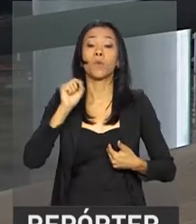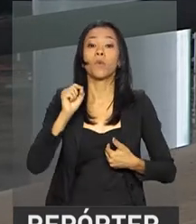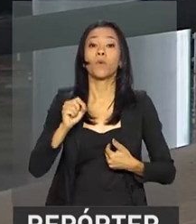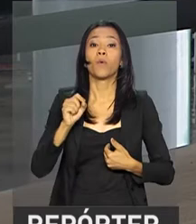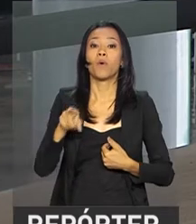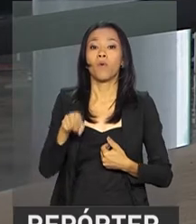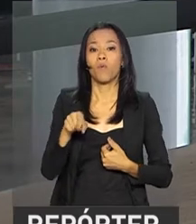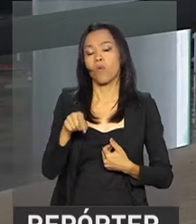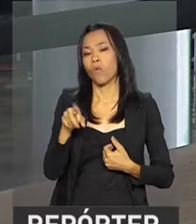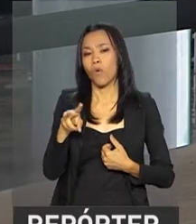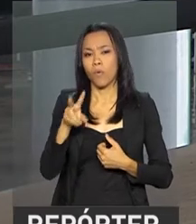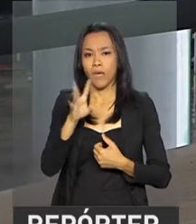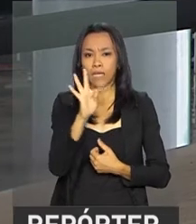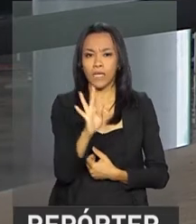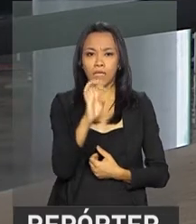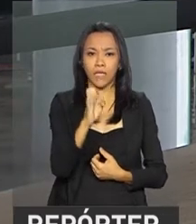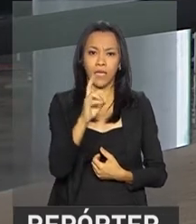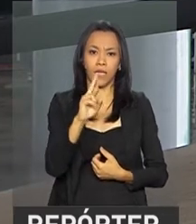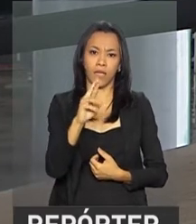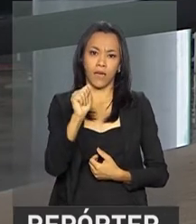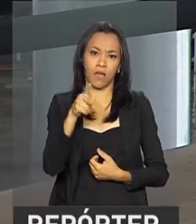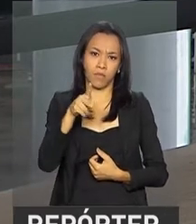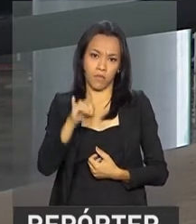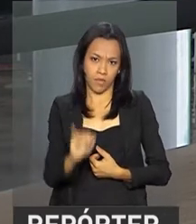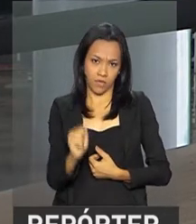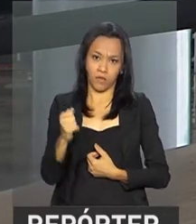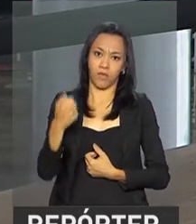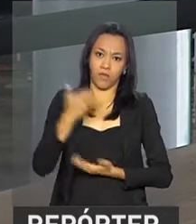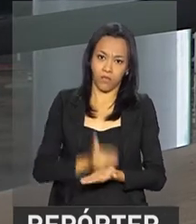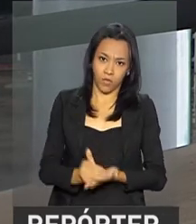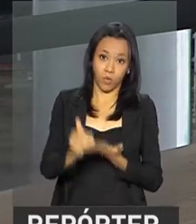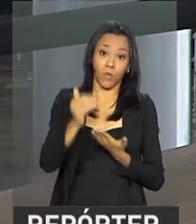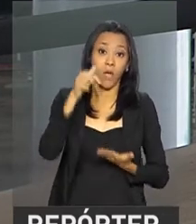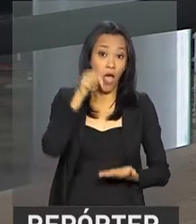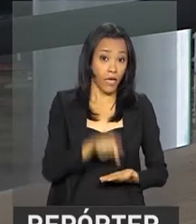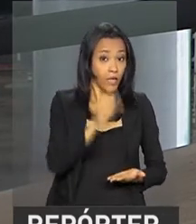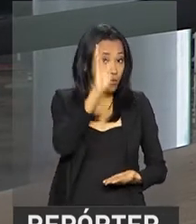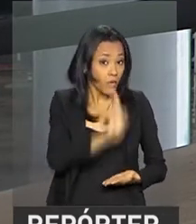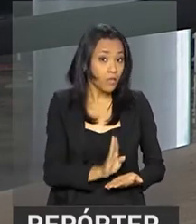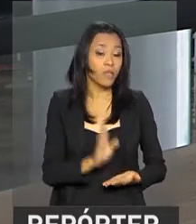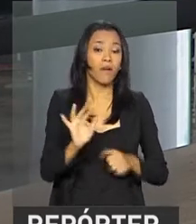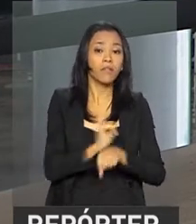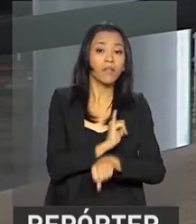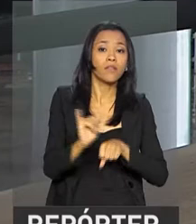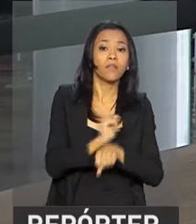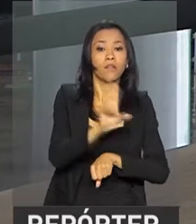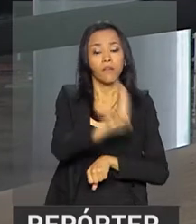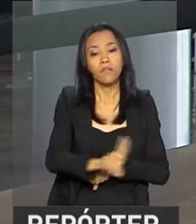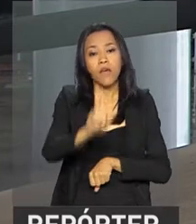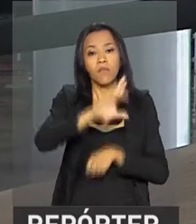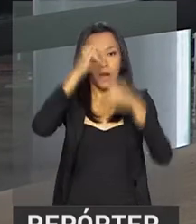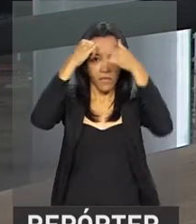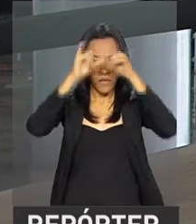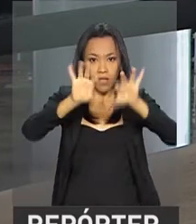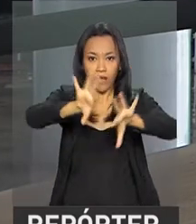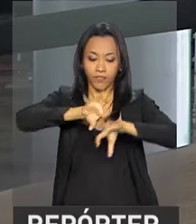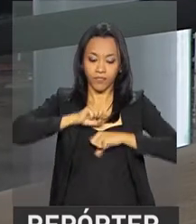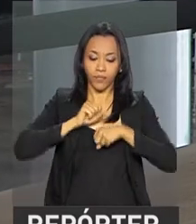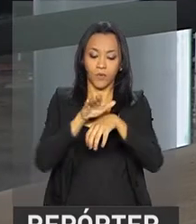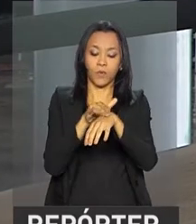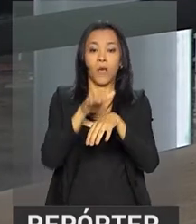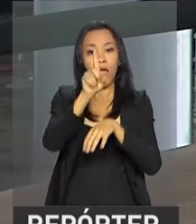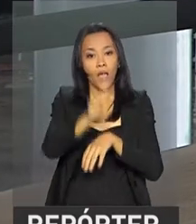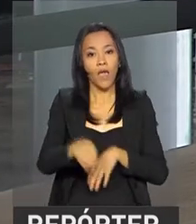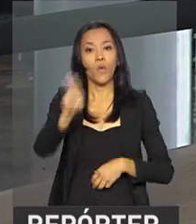antirretroviral é a principal arma aqui no brasil adotada para evitar a transmissão do hiv e é o uso do